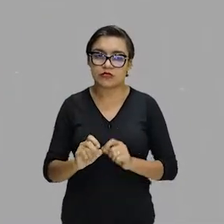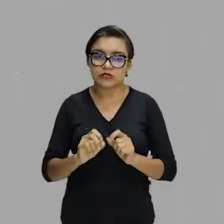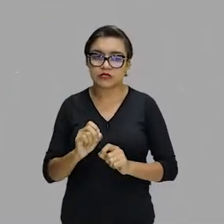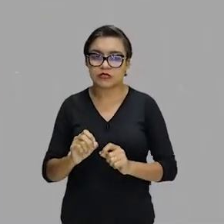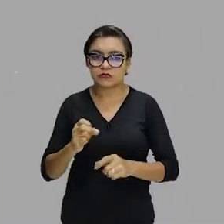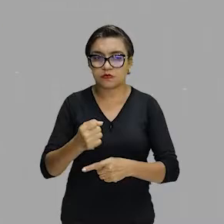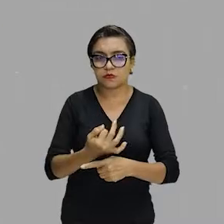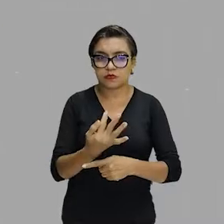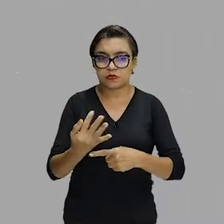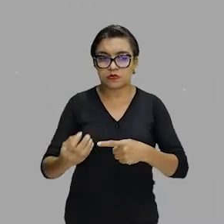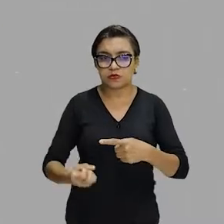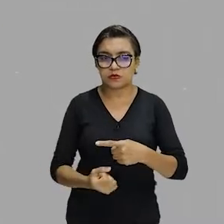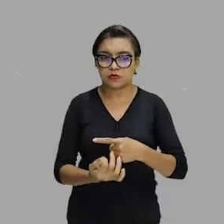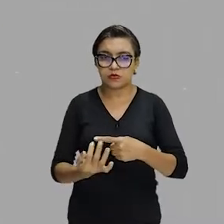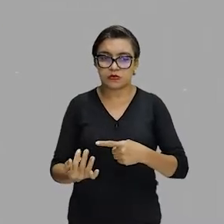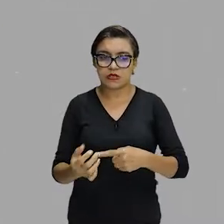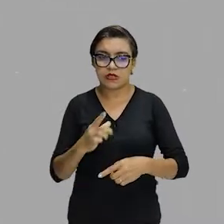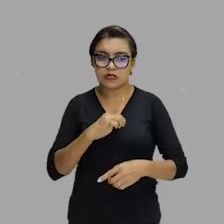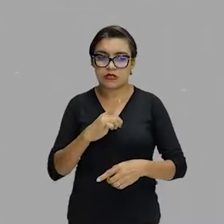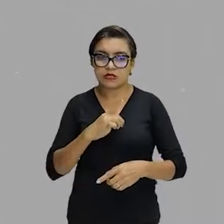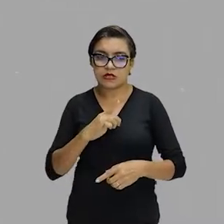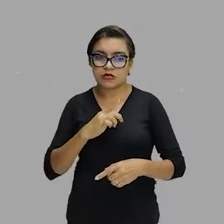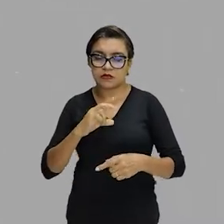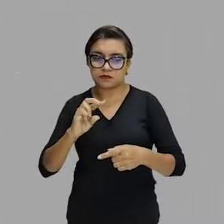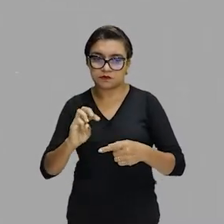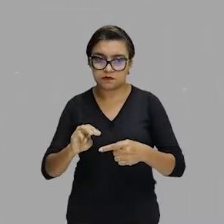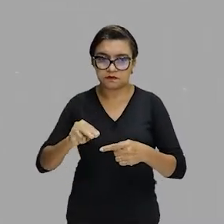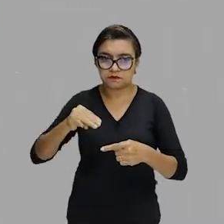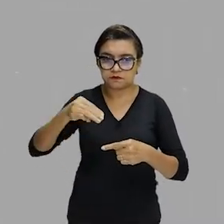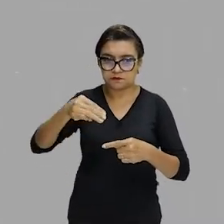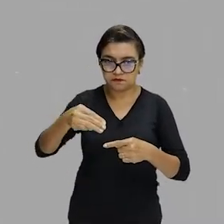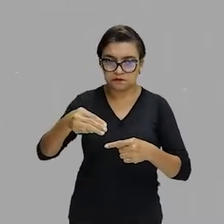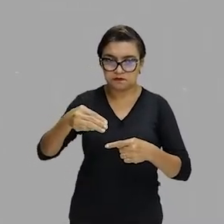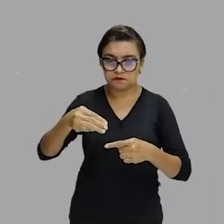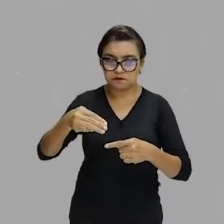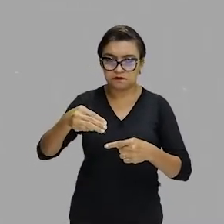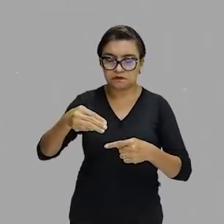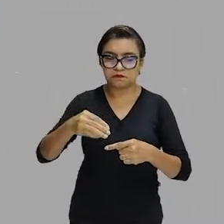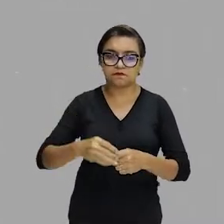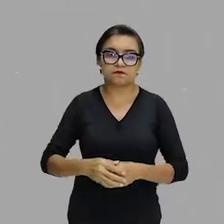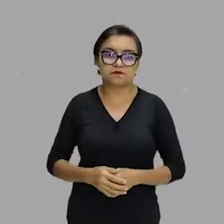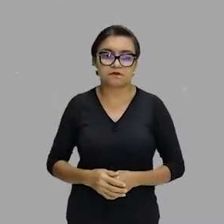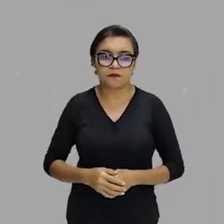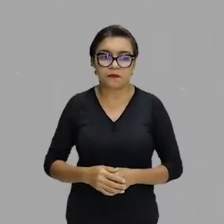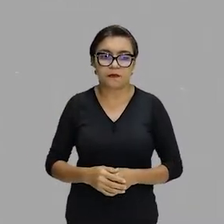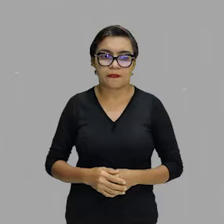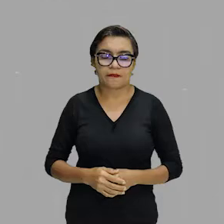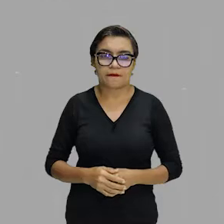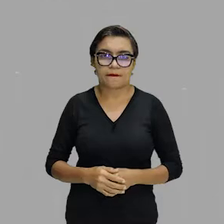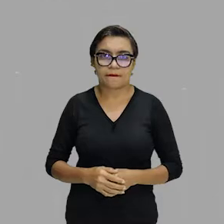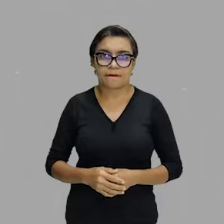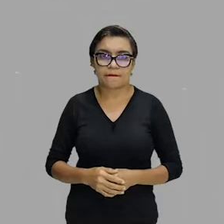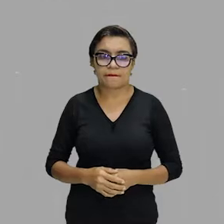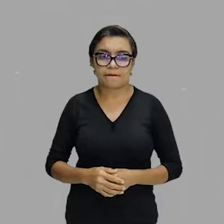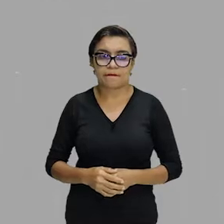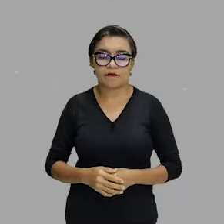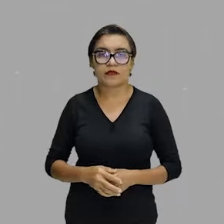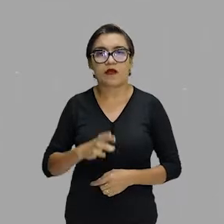dos números A e B e ambos estão elevados ao mesmo expoente, que é o m. Eu posso encontrar o